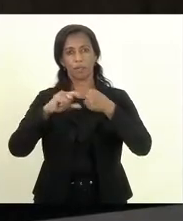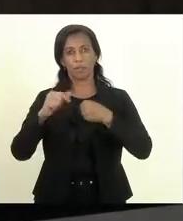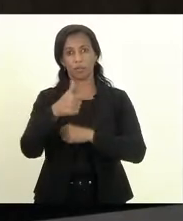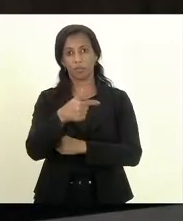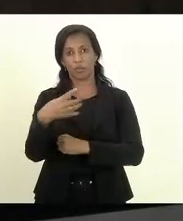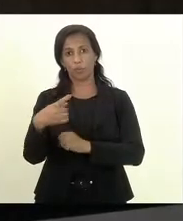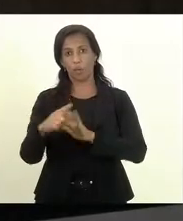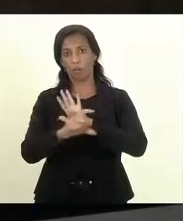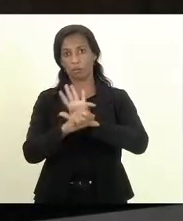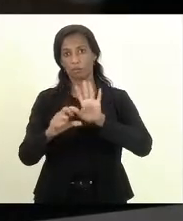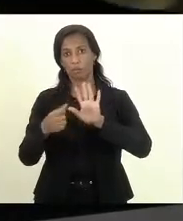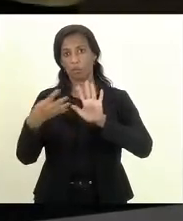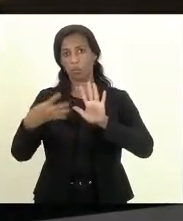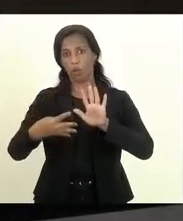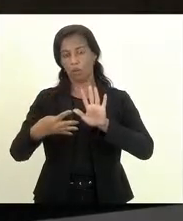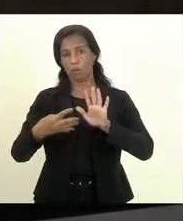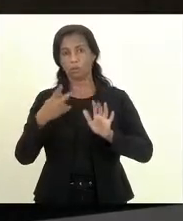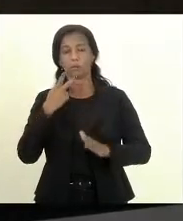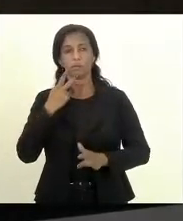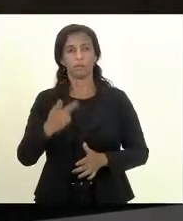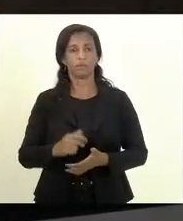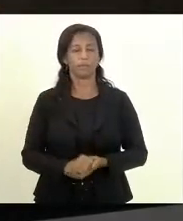parágrafo 4, ainda diz que